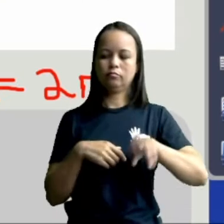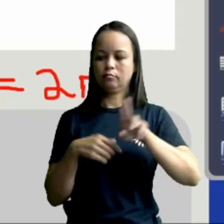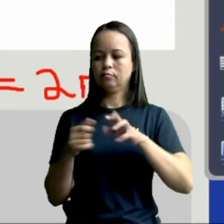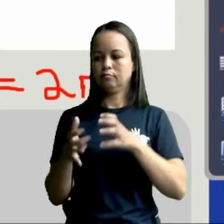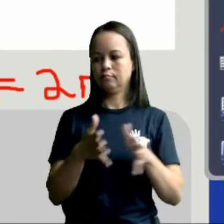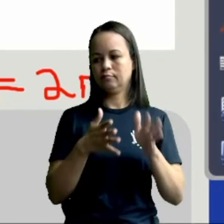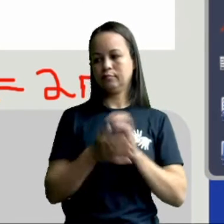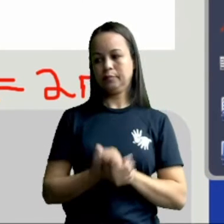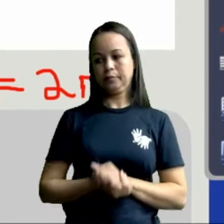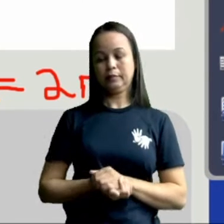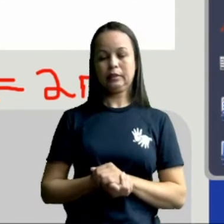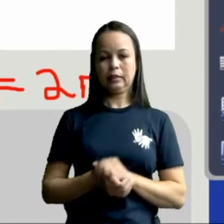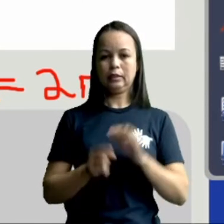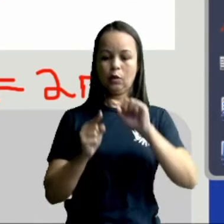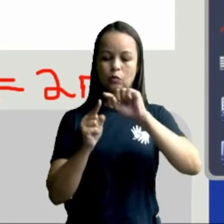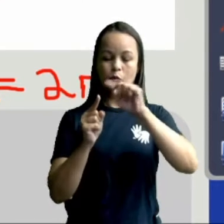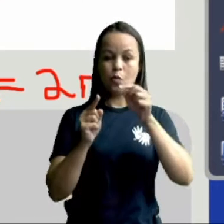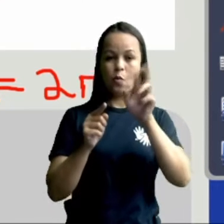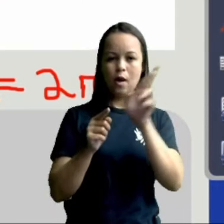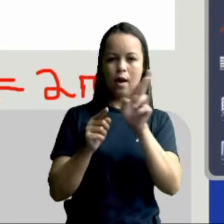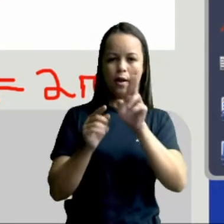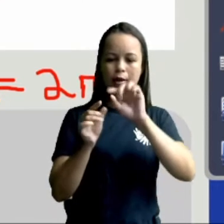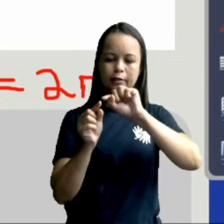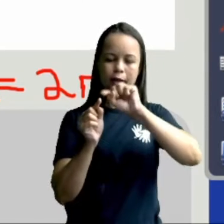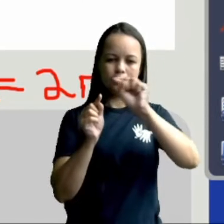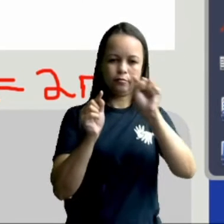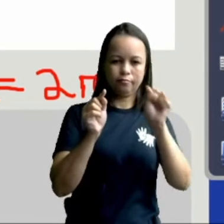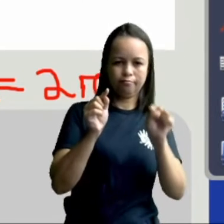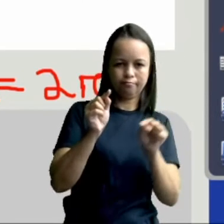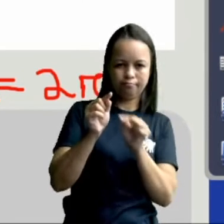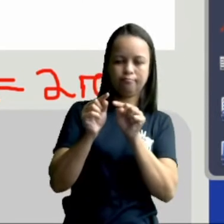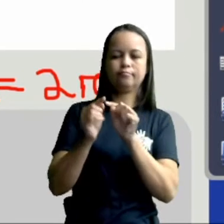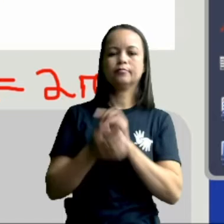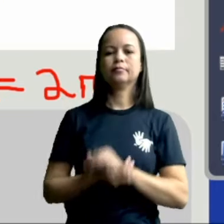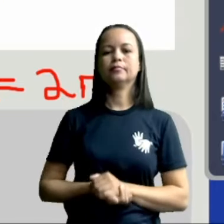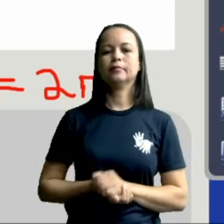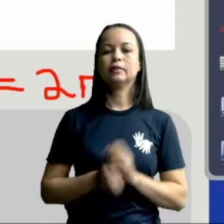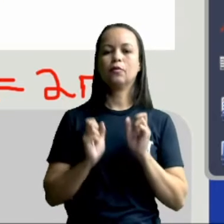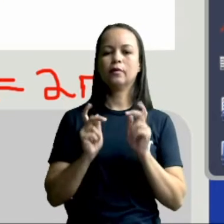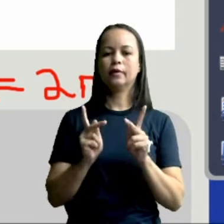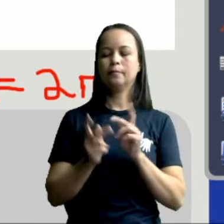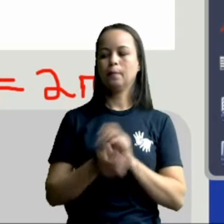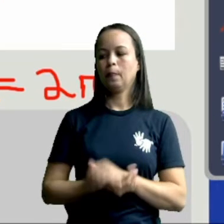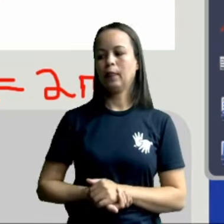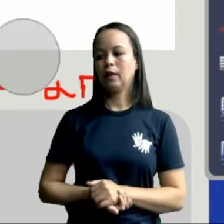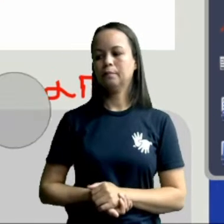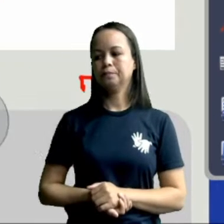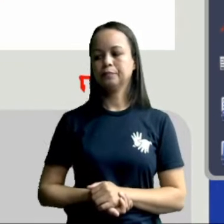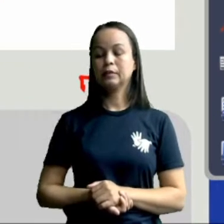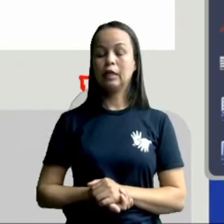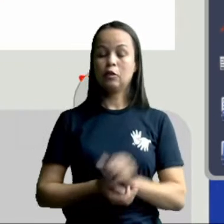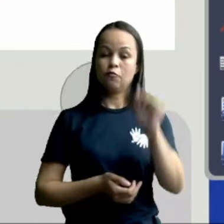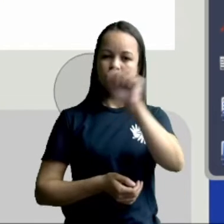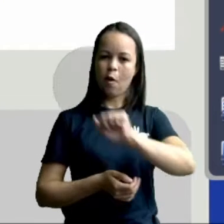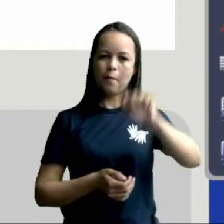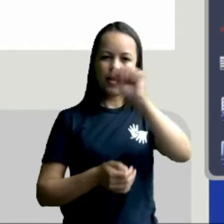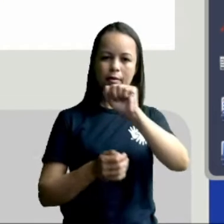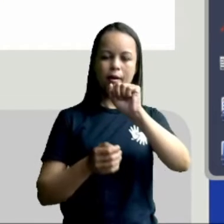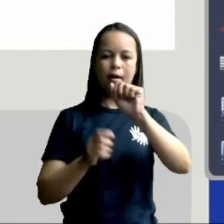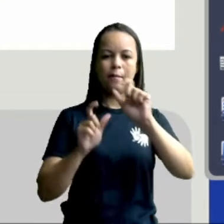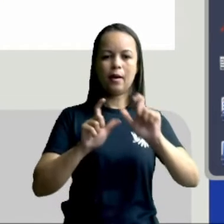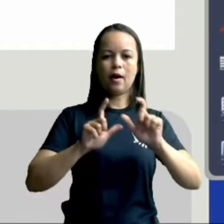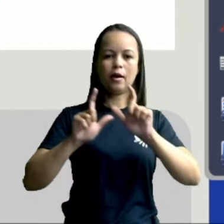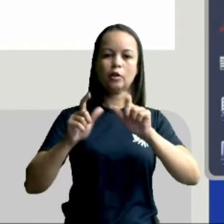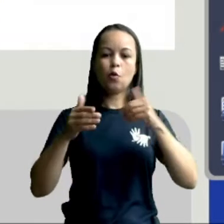distância do centro até a extremidade da circunferência, ok? Deixa eu apagar isso daqui para a gente chegar no